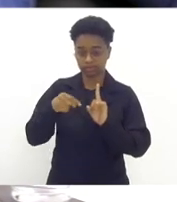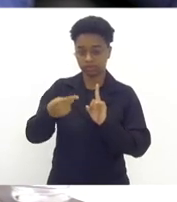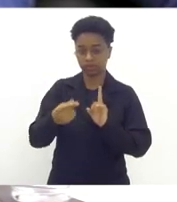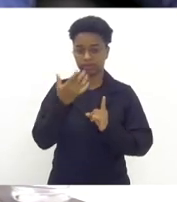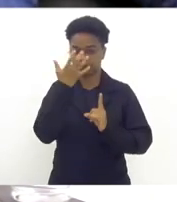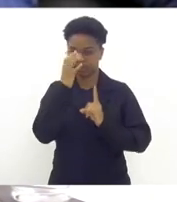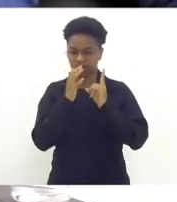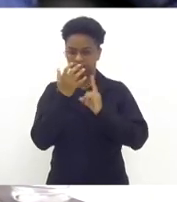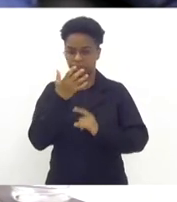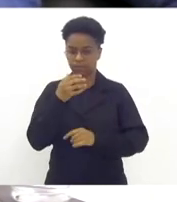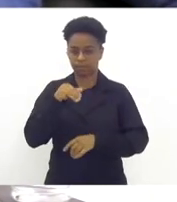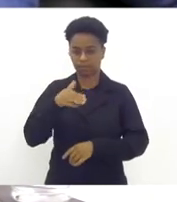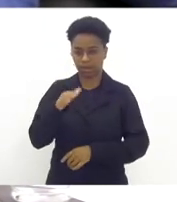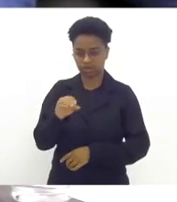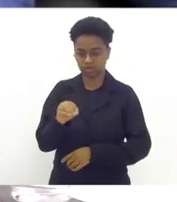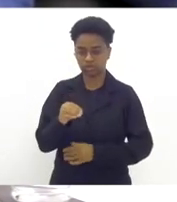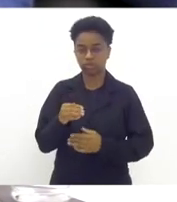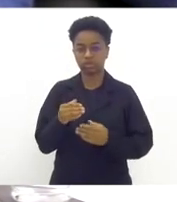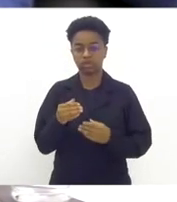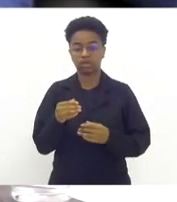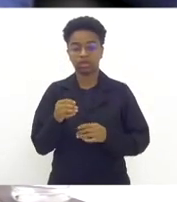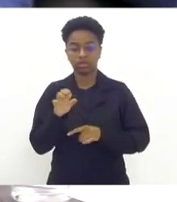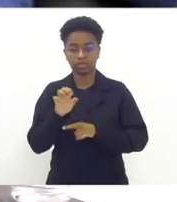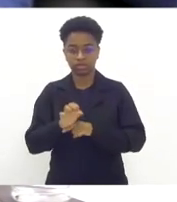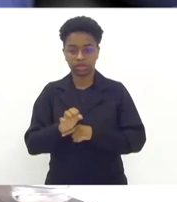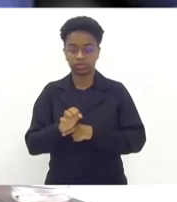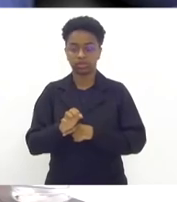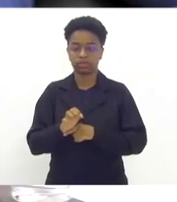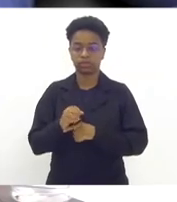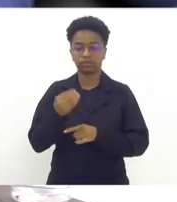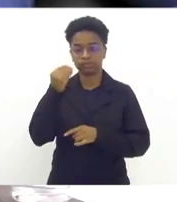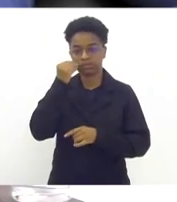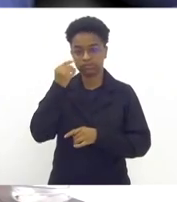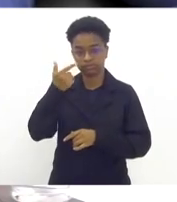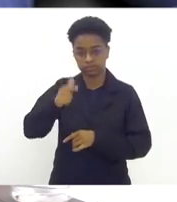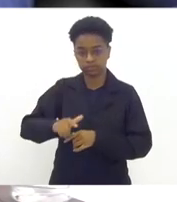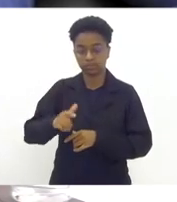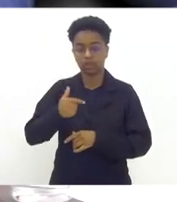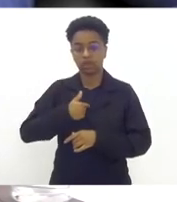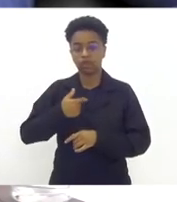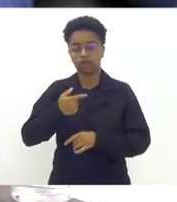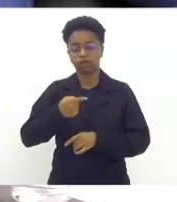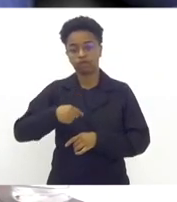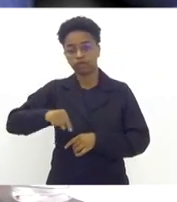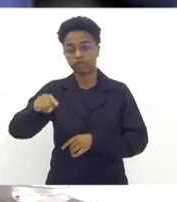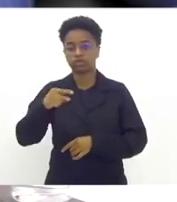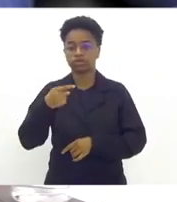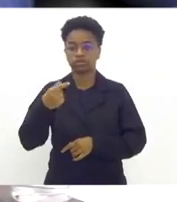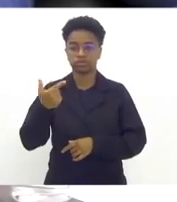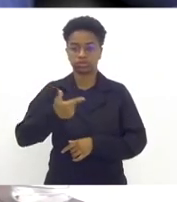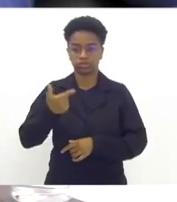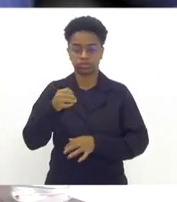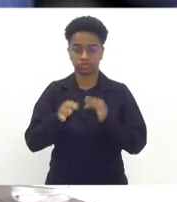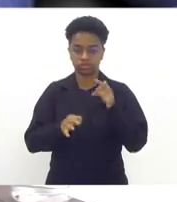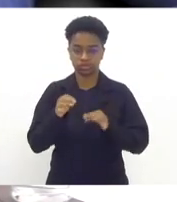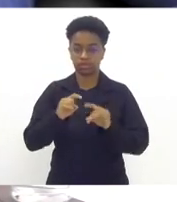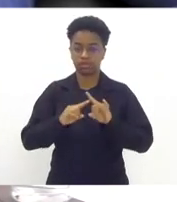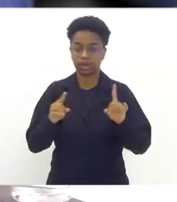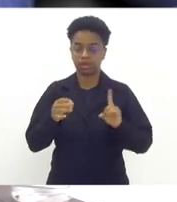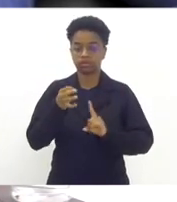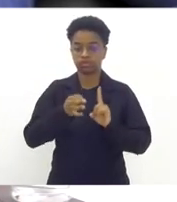começo de março, o Estado recorreu, fui para a segunda instância. E, em segunda instância, a desembargadora